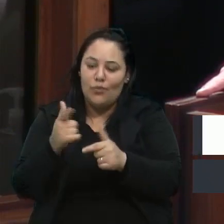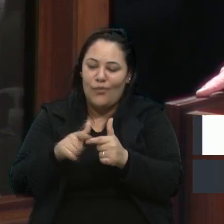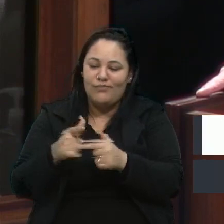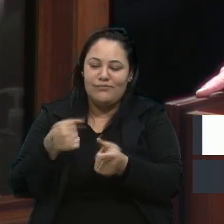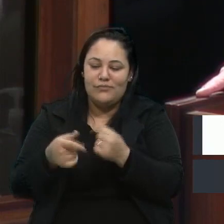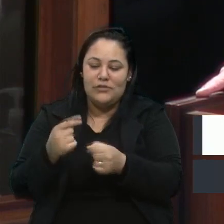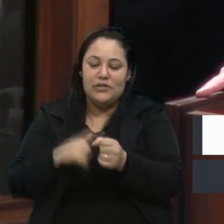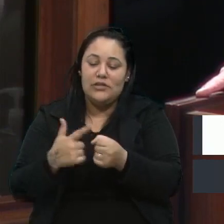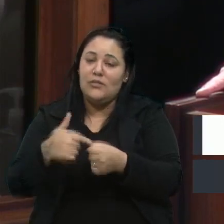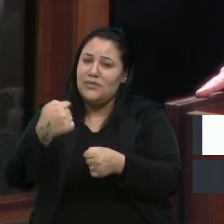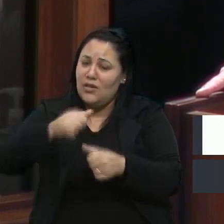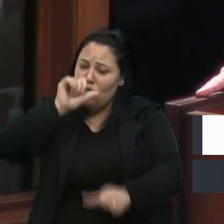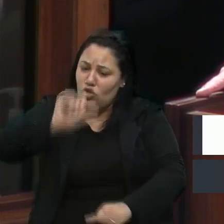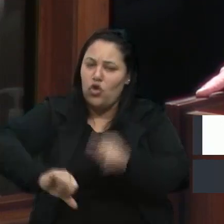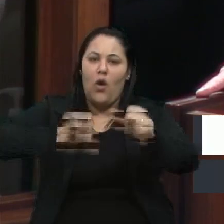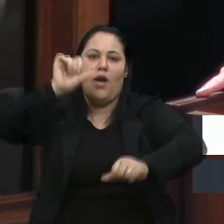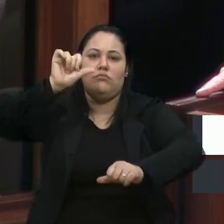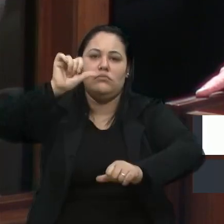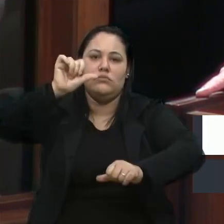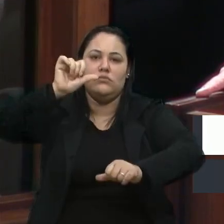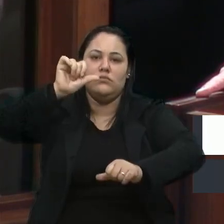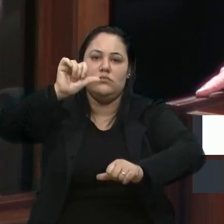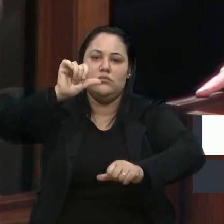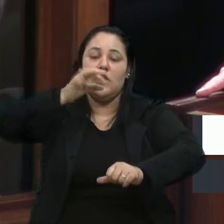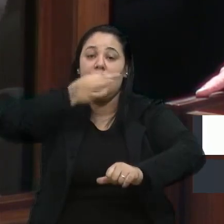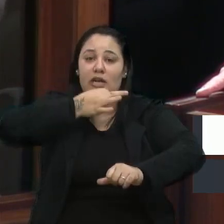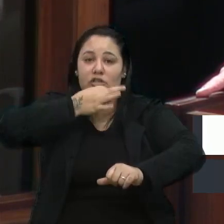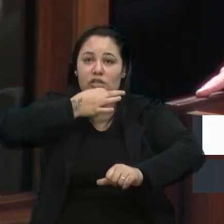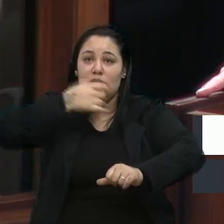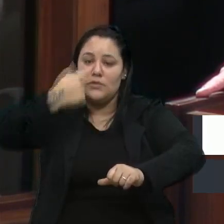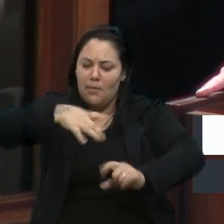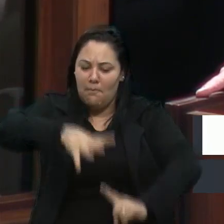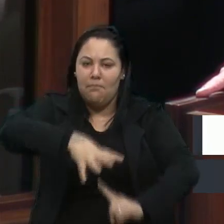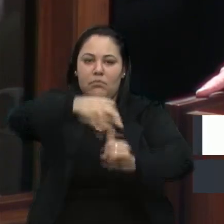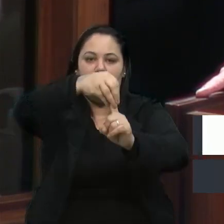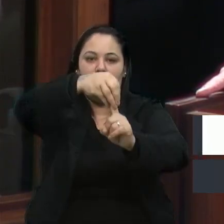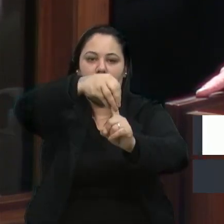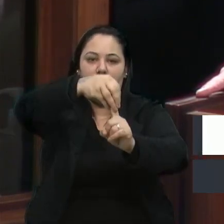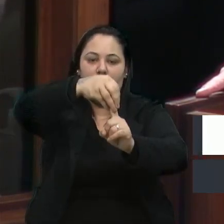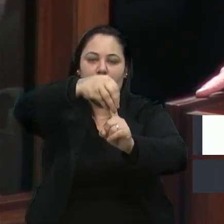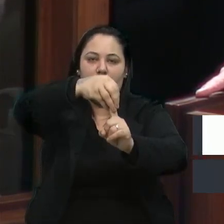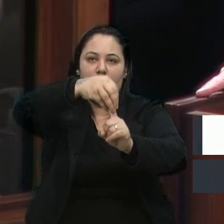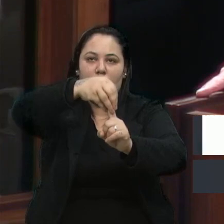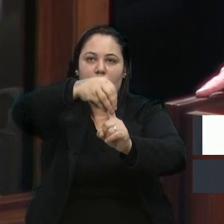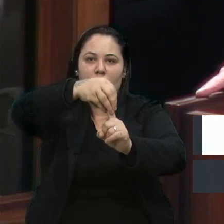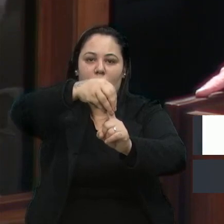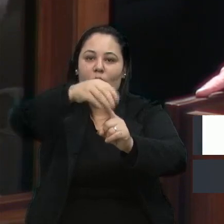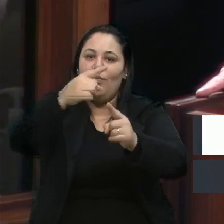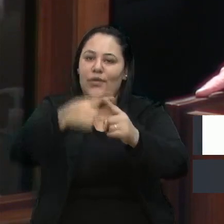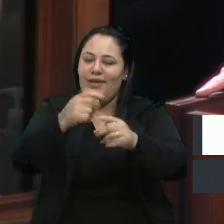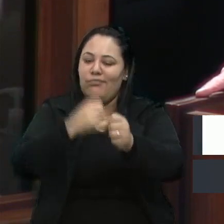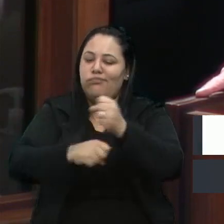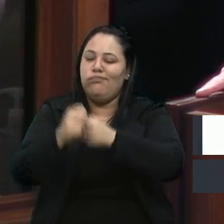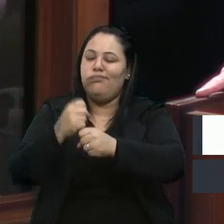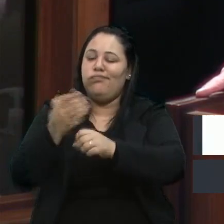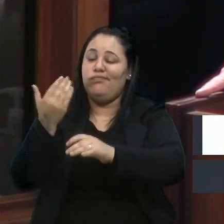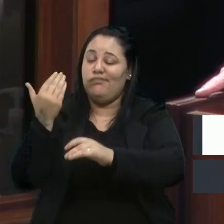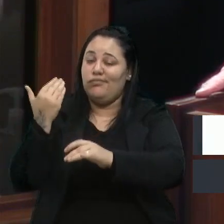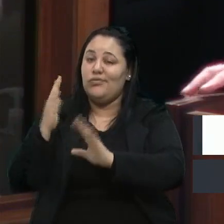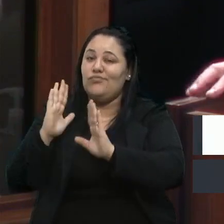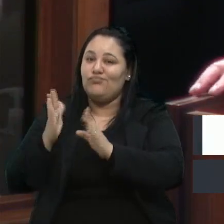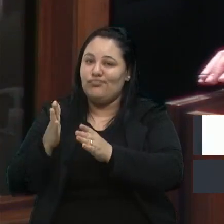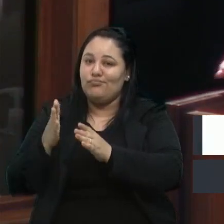mudar esse patamar. Caxias tem que ser a referência, que ela não é há muito tempo. A sua parte, vereador